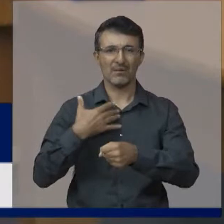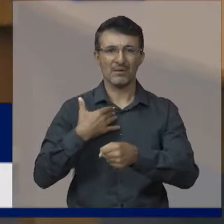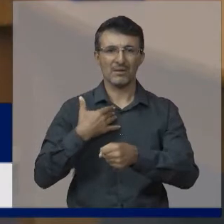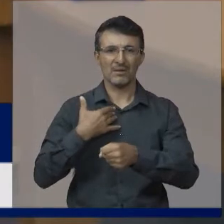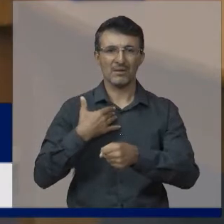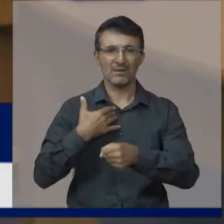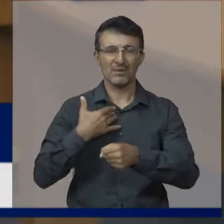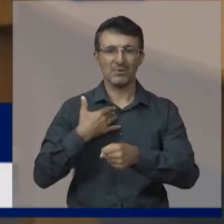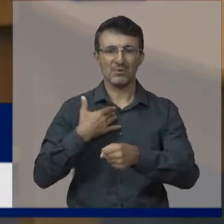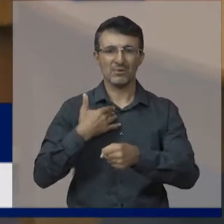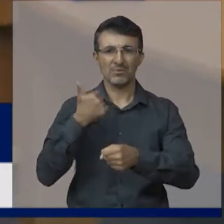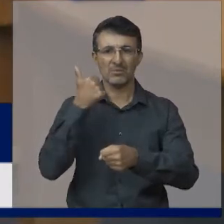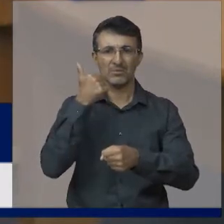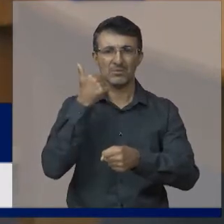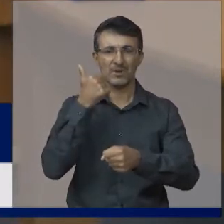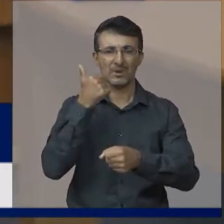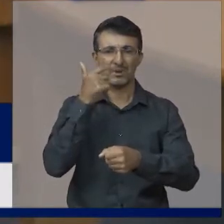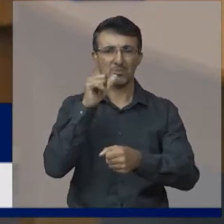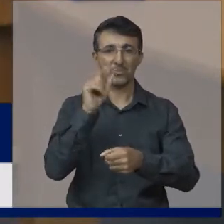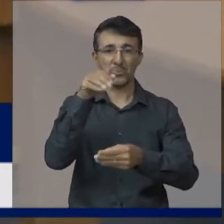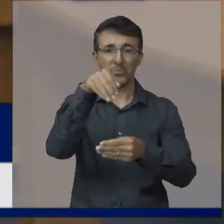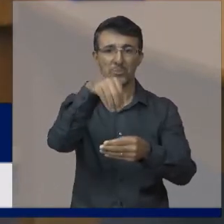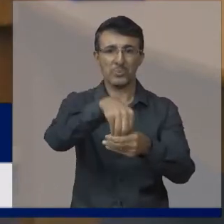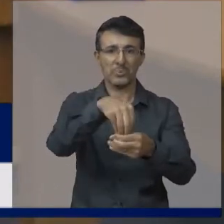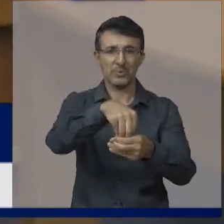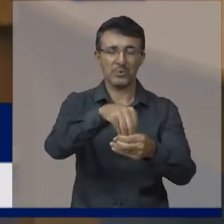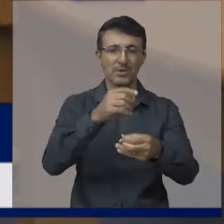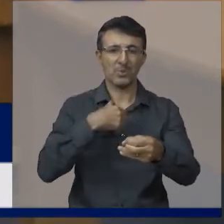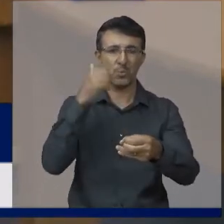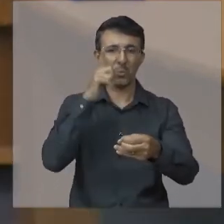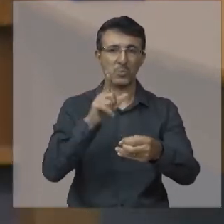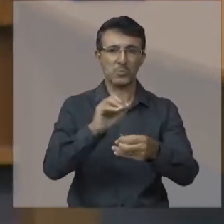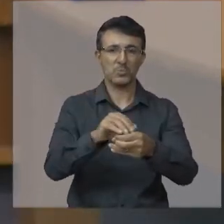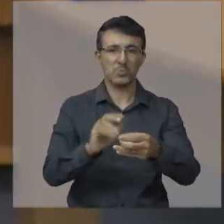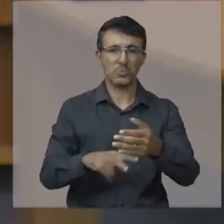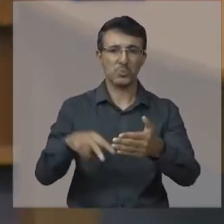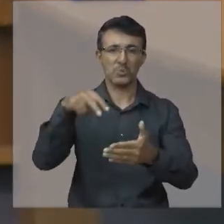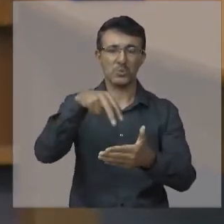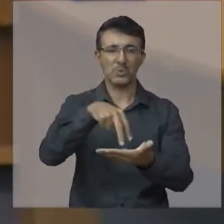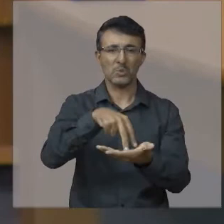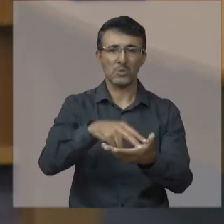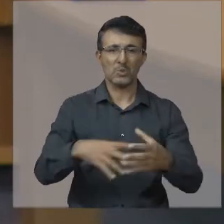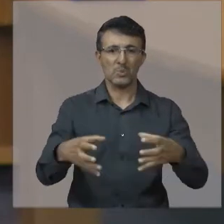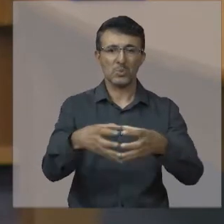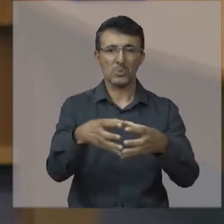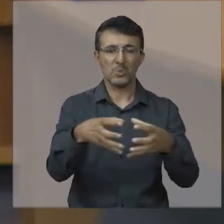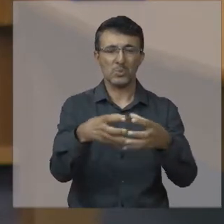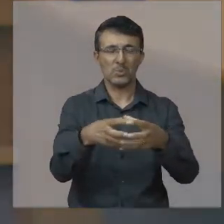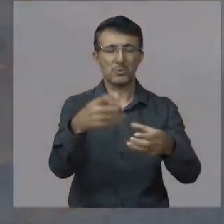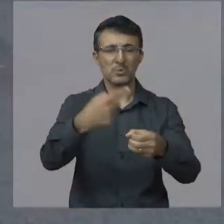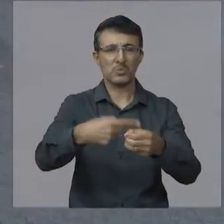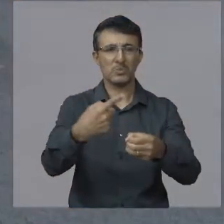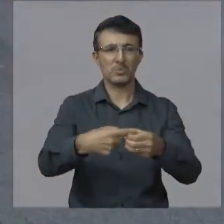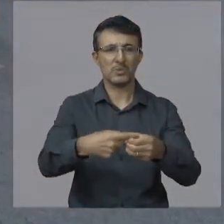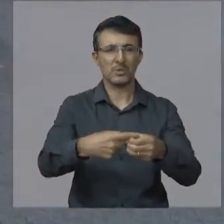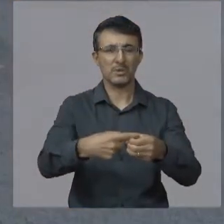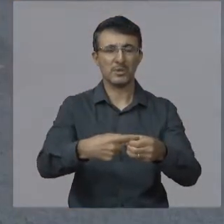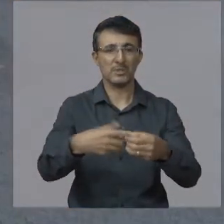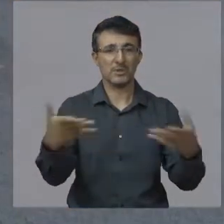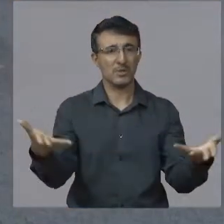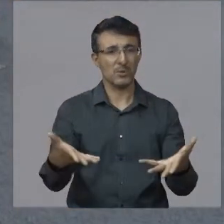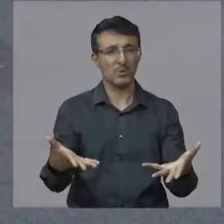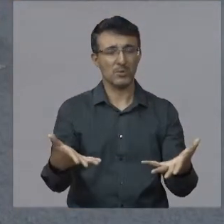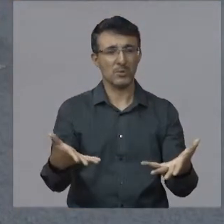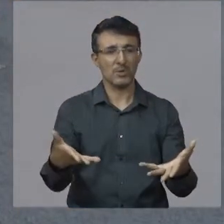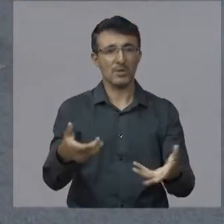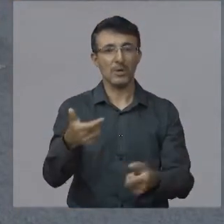eleito vereador, consegui, né, subir o time da cidade, que é uma alegria da cidade, e agora ser